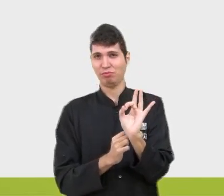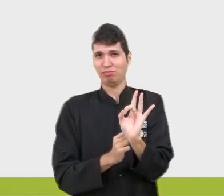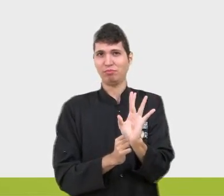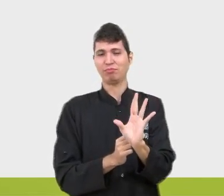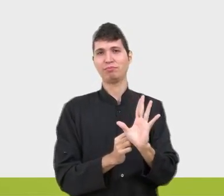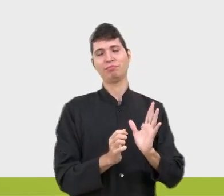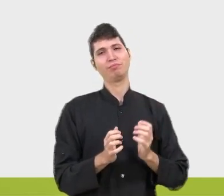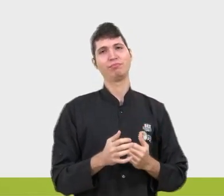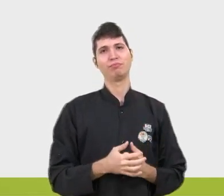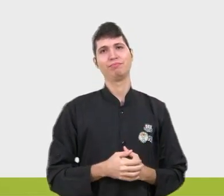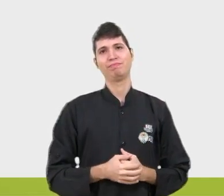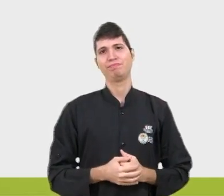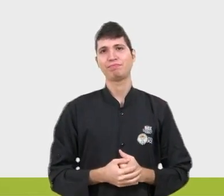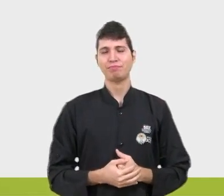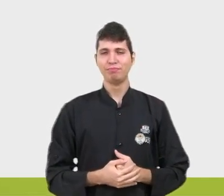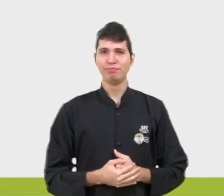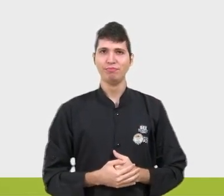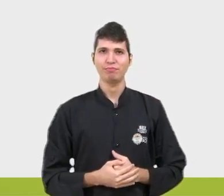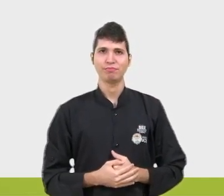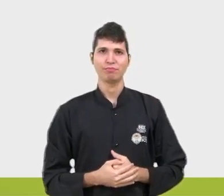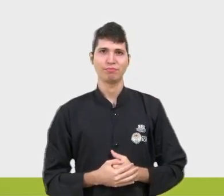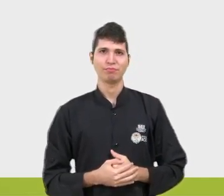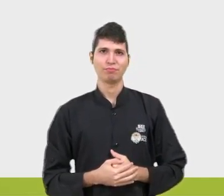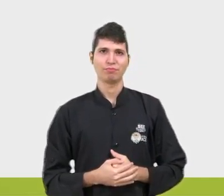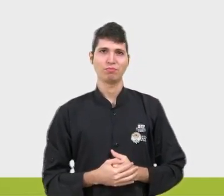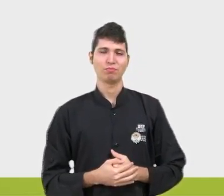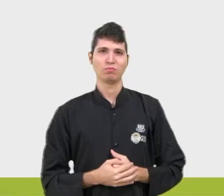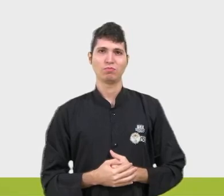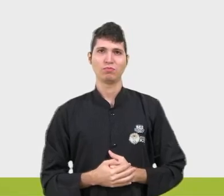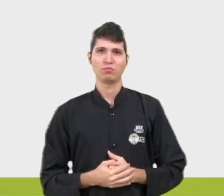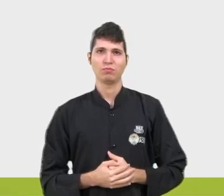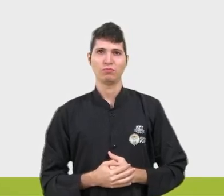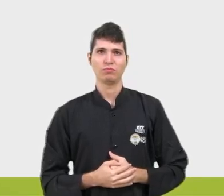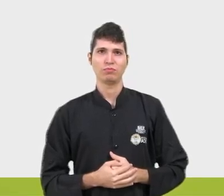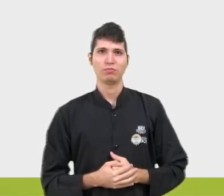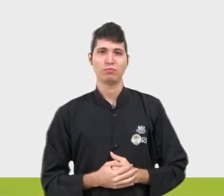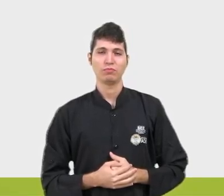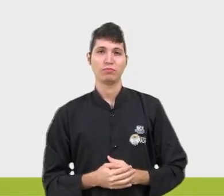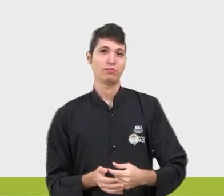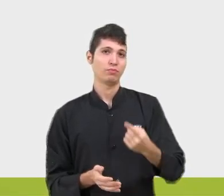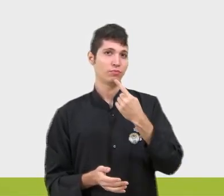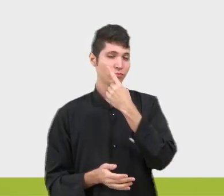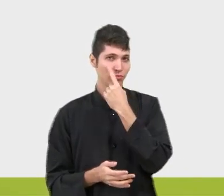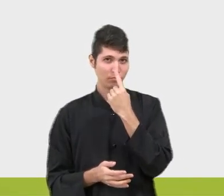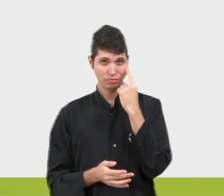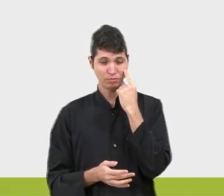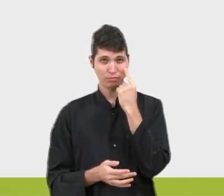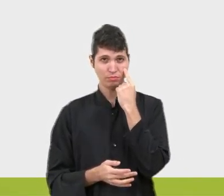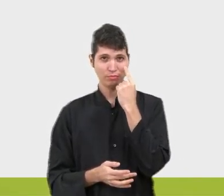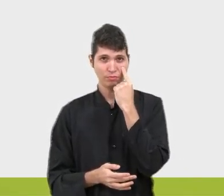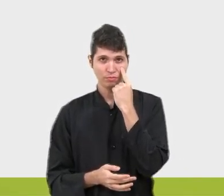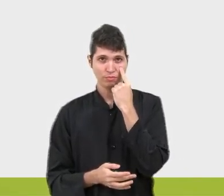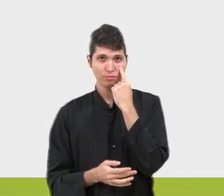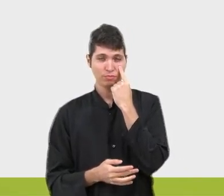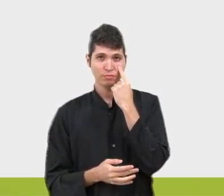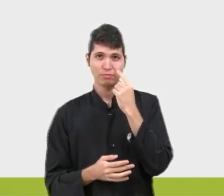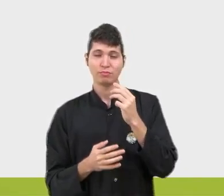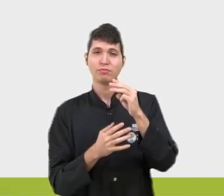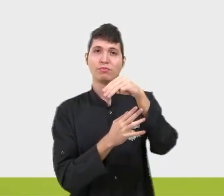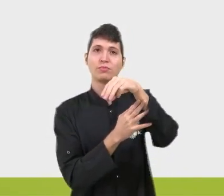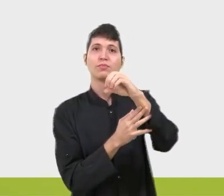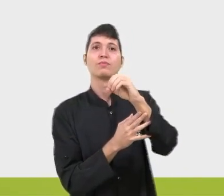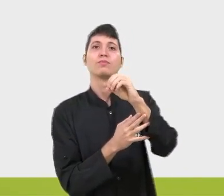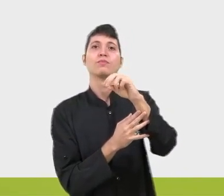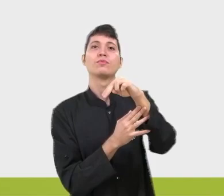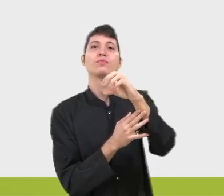atenção, né, a essa observação, textos em forma de monobloco não devem ultrapassar esse nível. O que é monobloco?